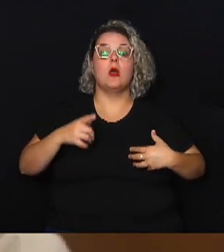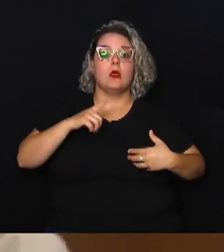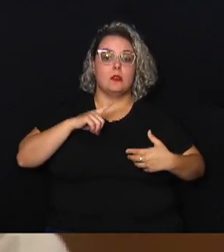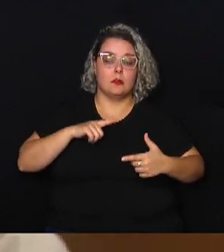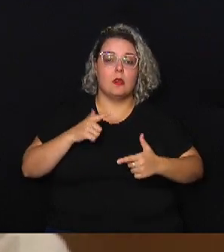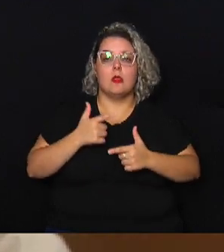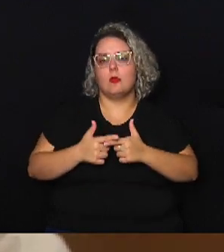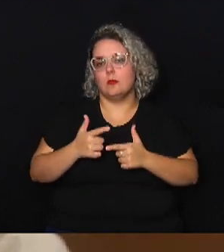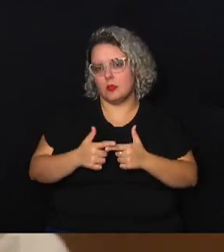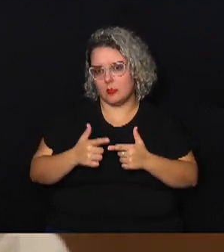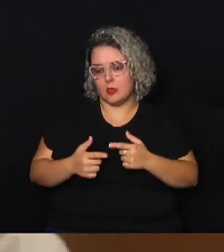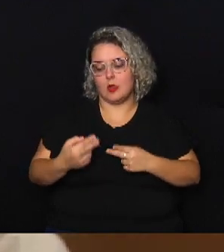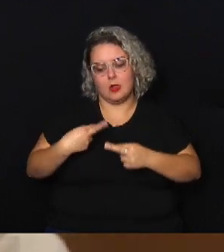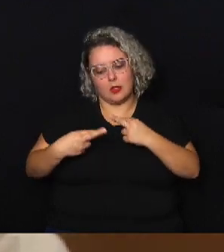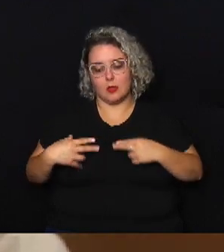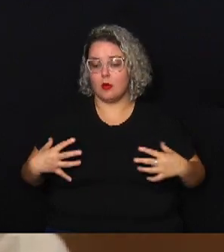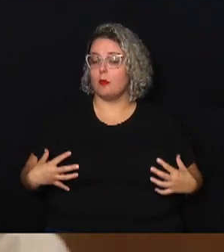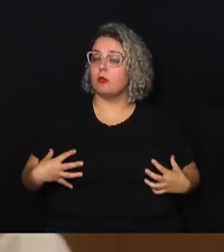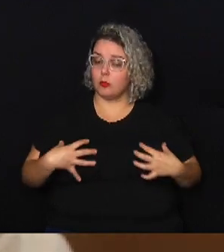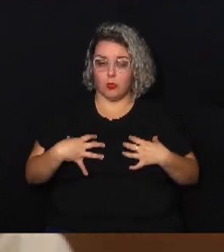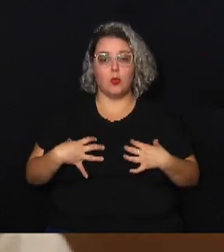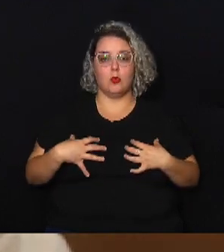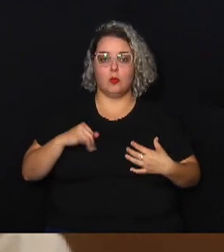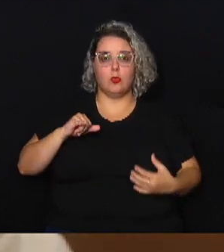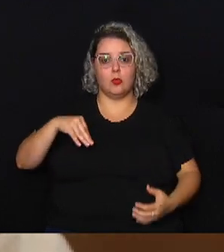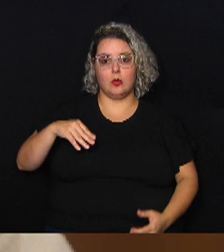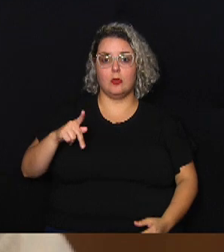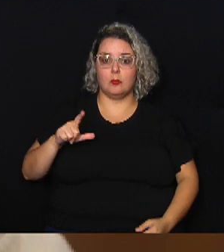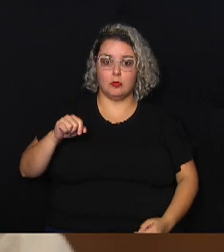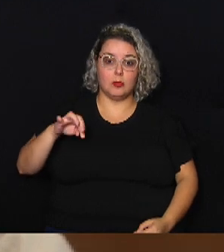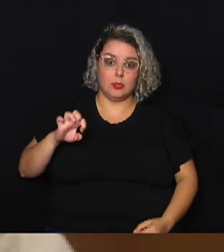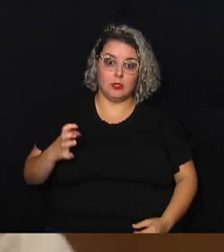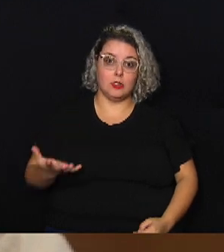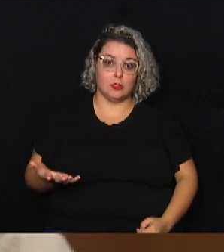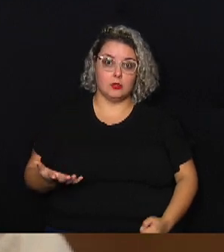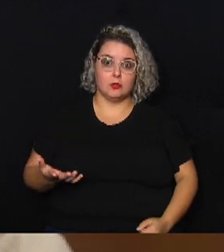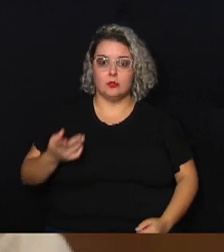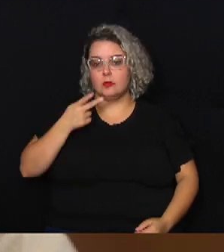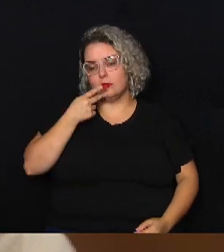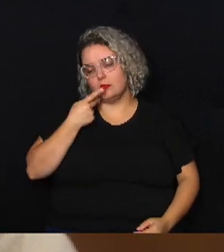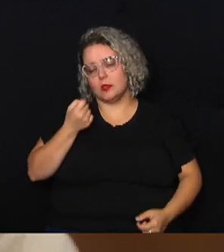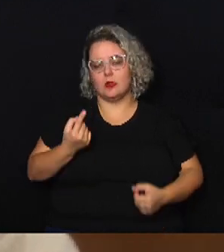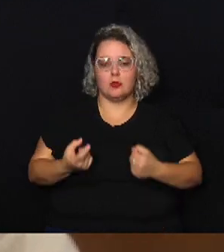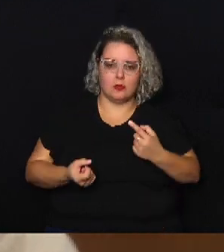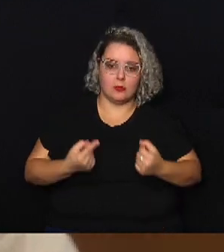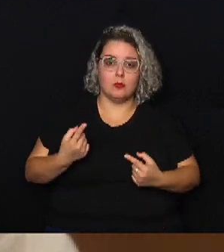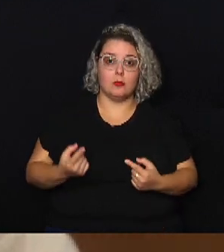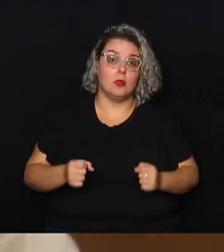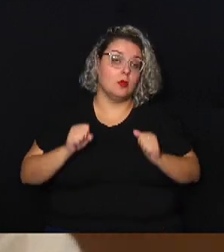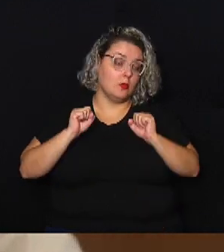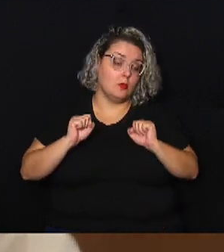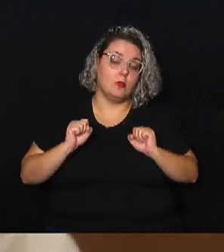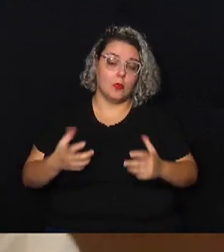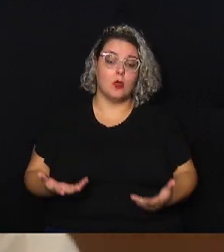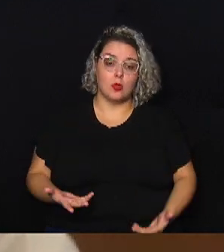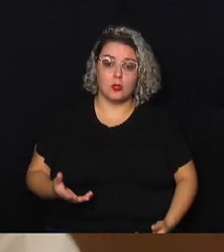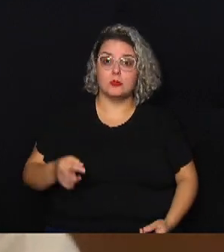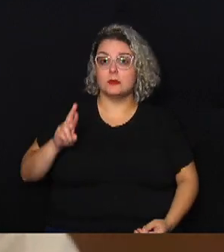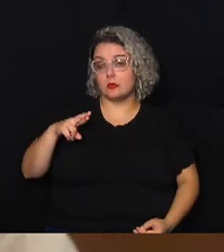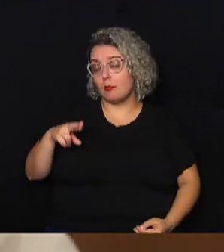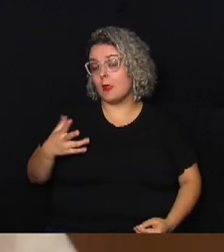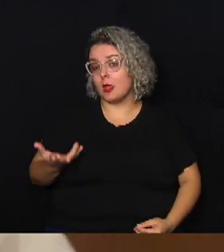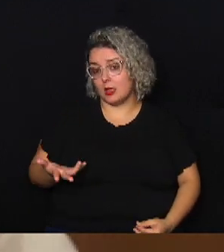implante mamário, e que vou citar alguns aqui, e que eles podem ser um motivo